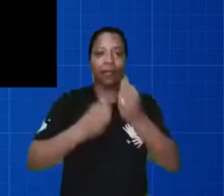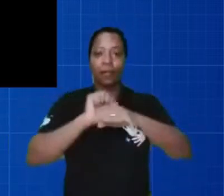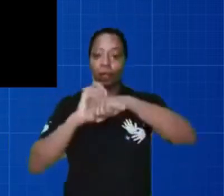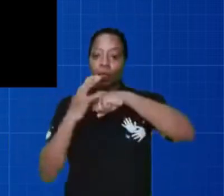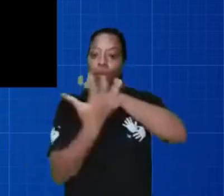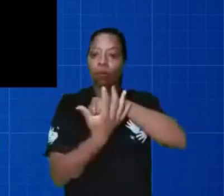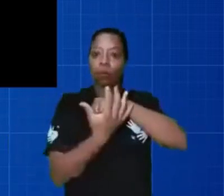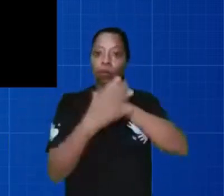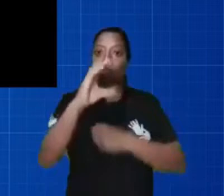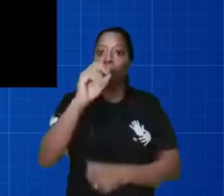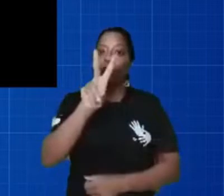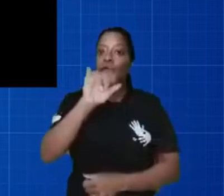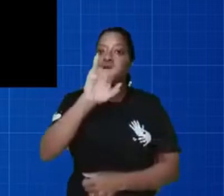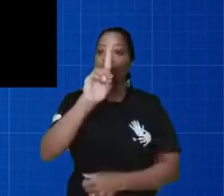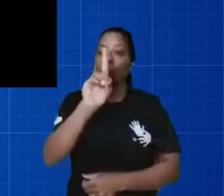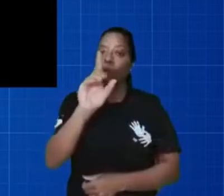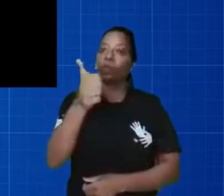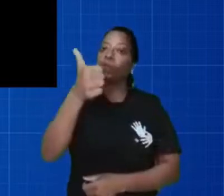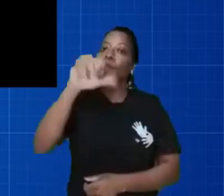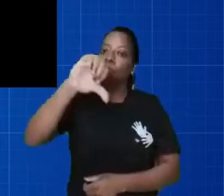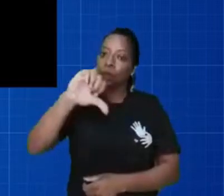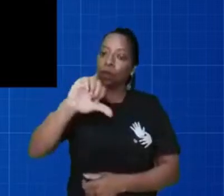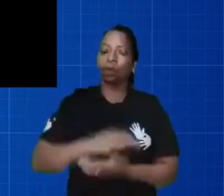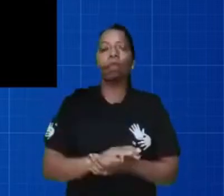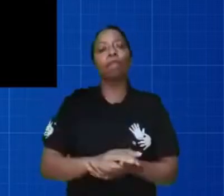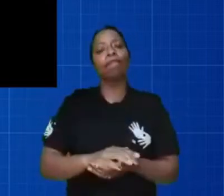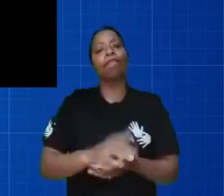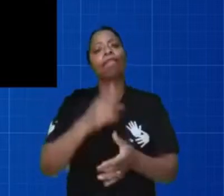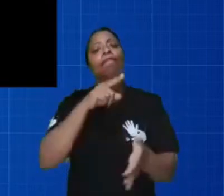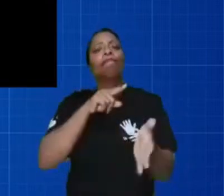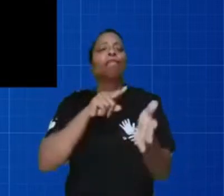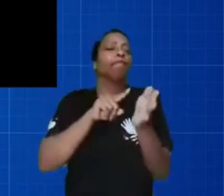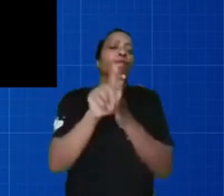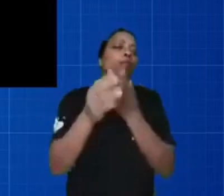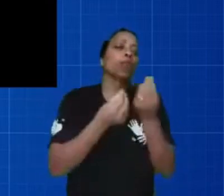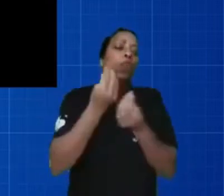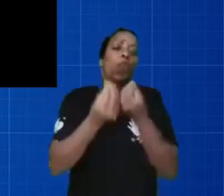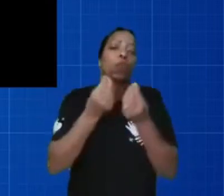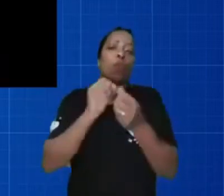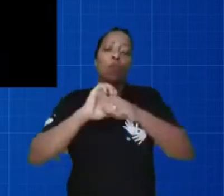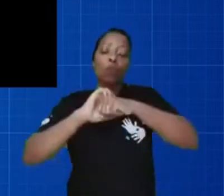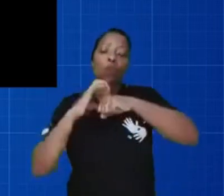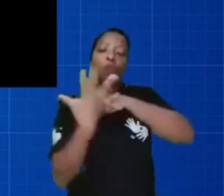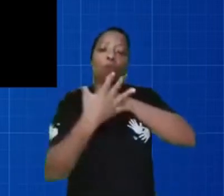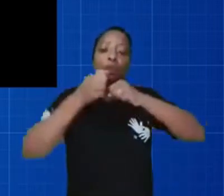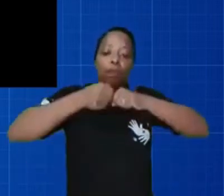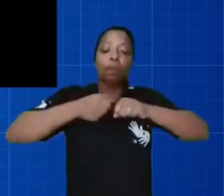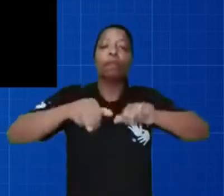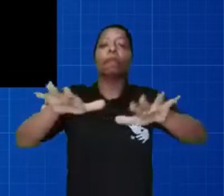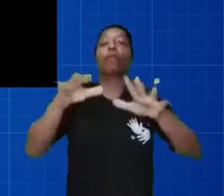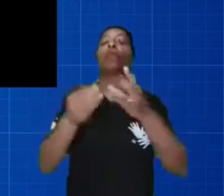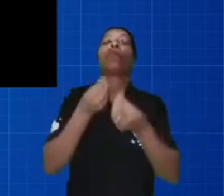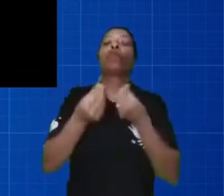a Covid-19. E aí a primeira pergunta que a gente se faz é como é que a Covid-19 é transmitida, né? Então, para a